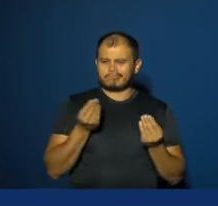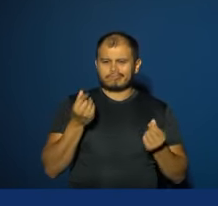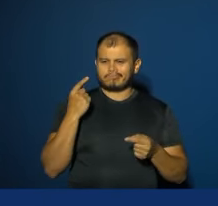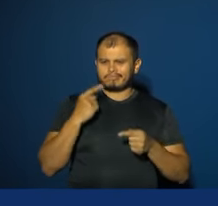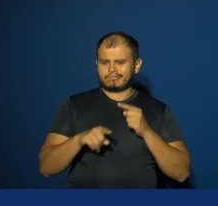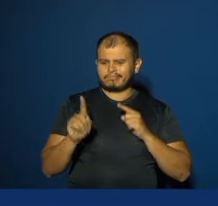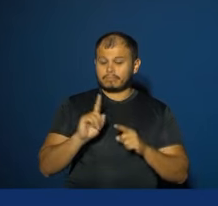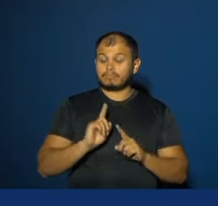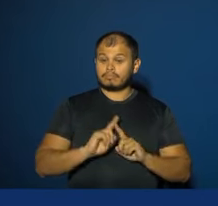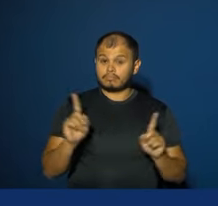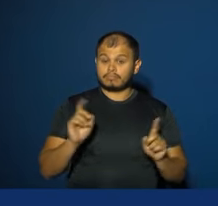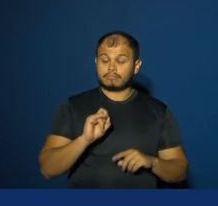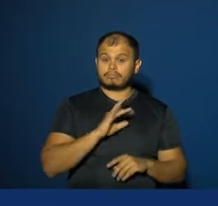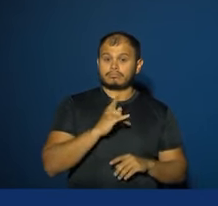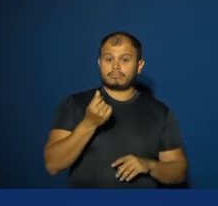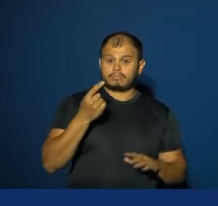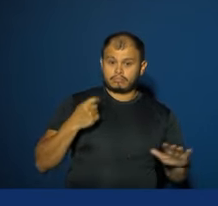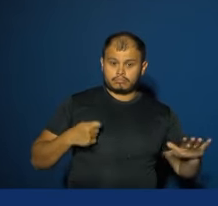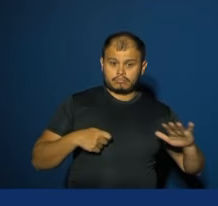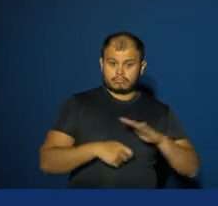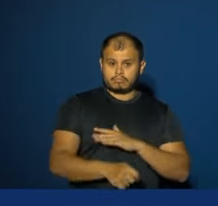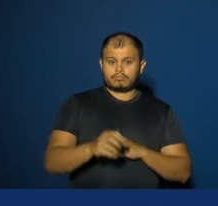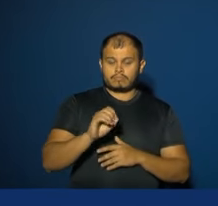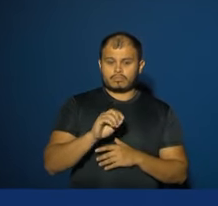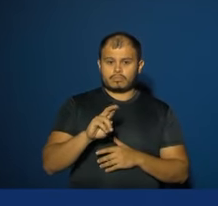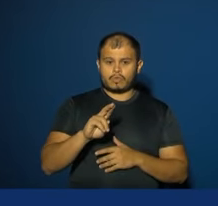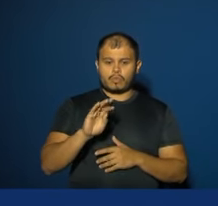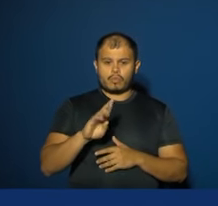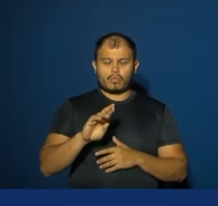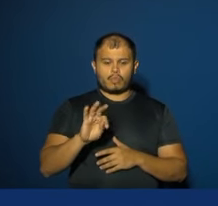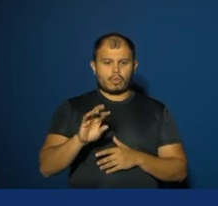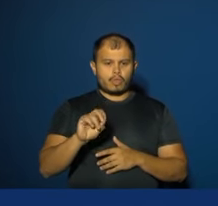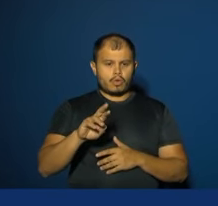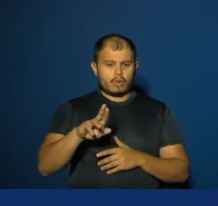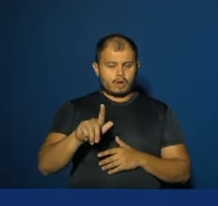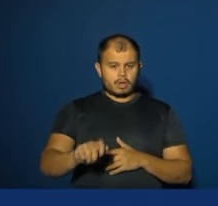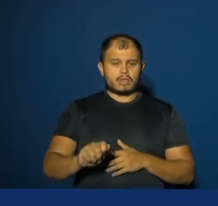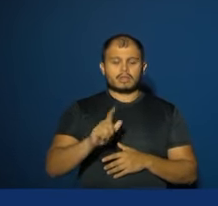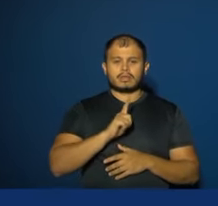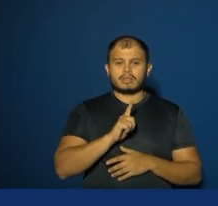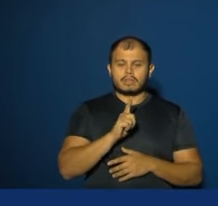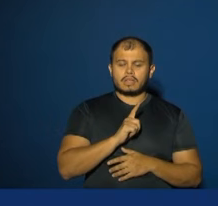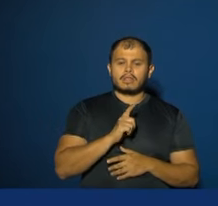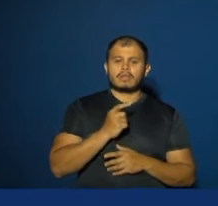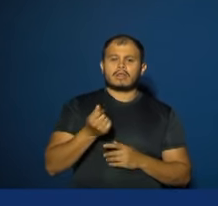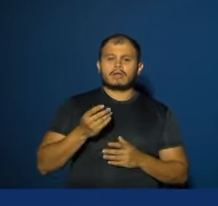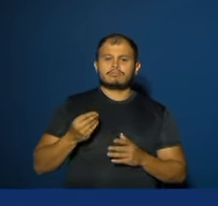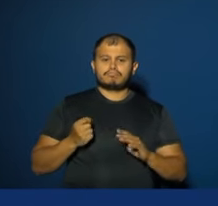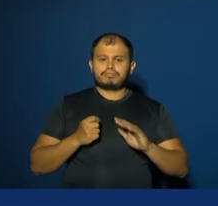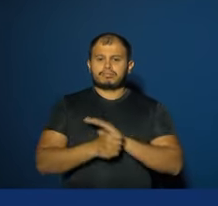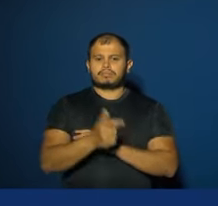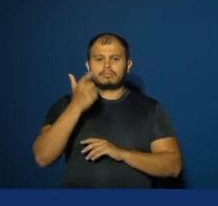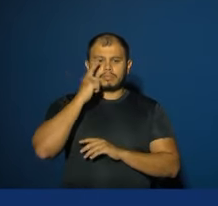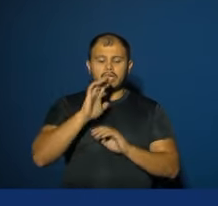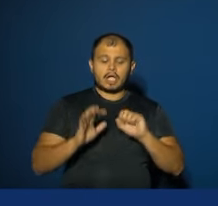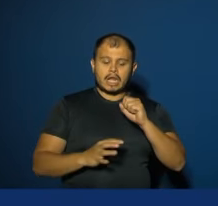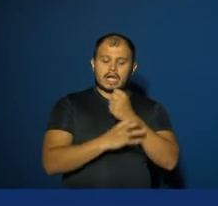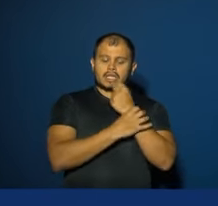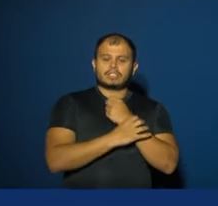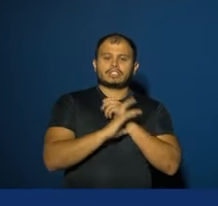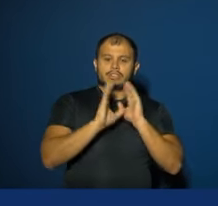ao invés do Tesouro receber a outorga a outorga fica eh eh se transformar em um aporte para garantir os investimentos no próprio